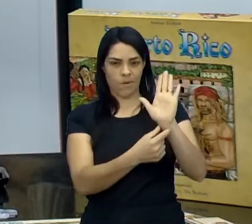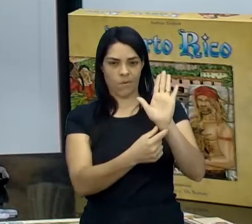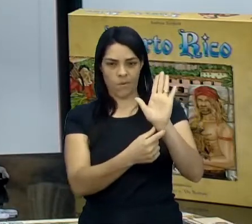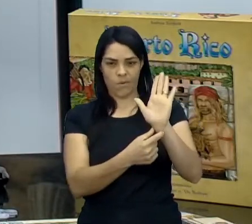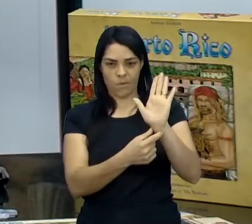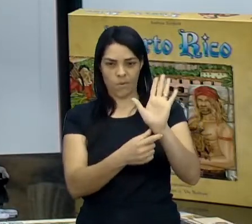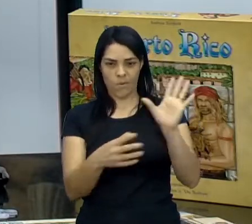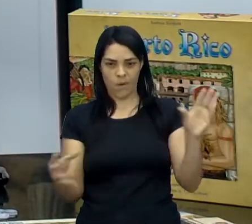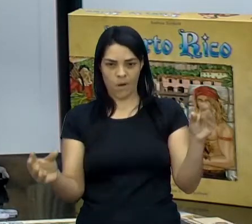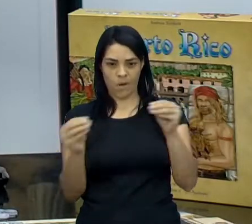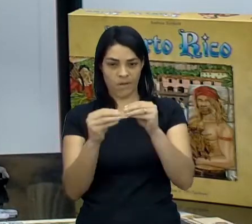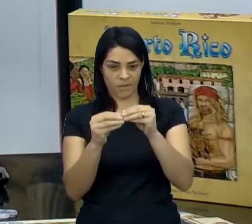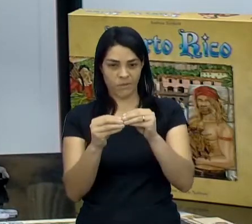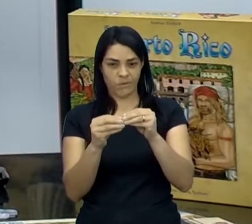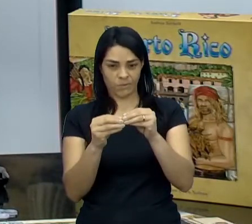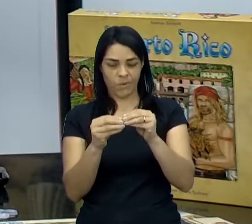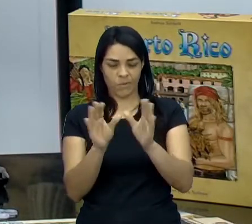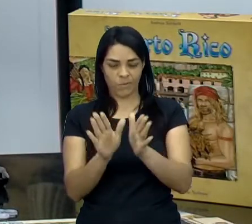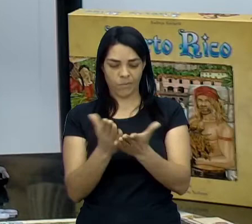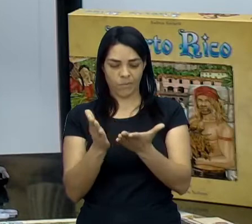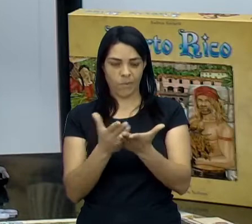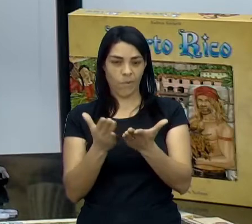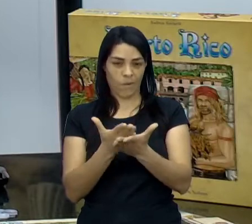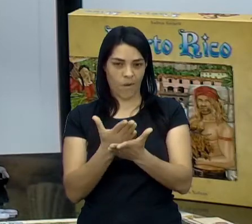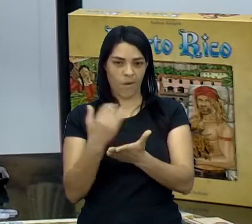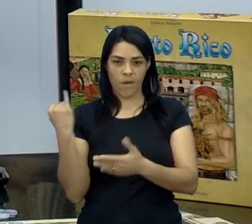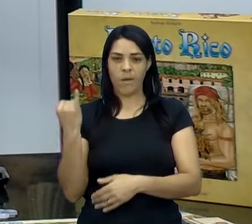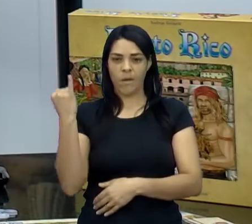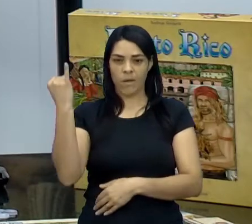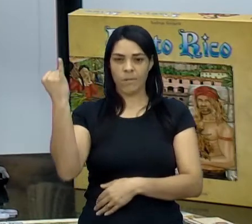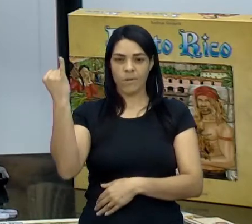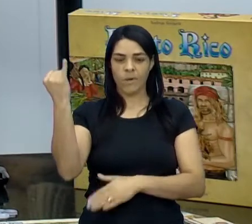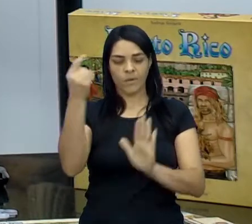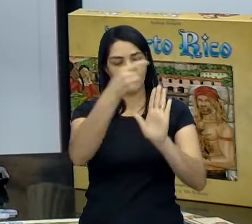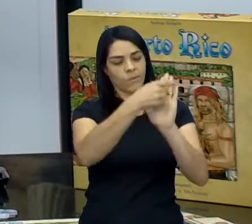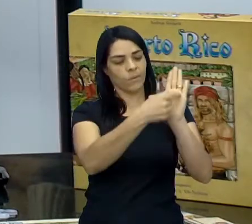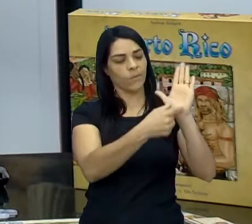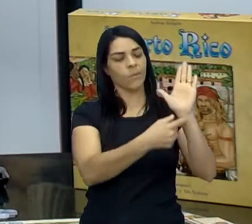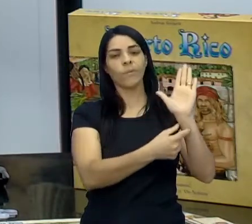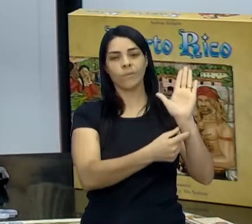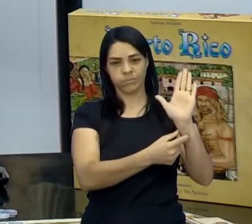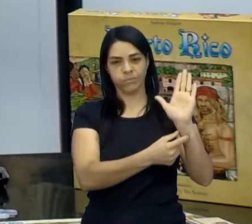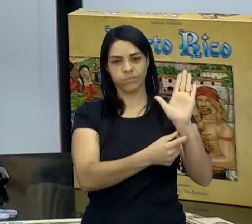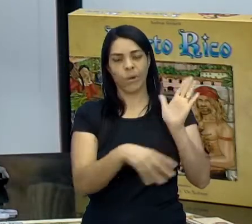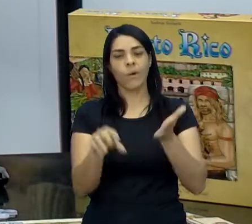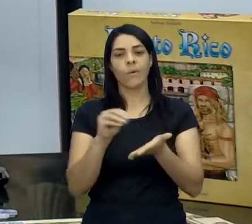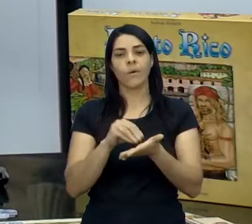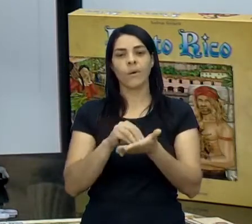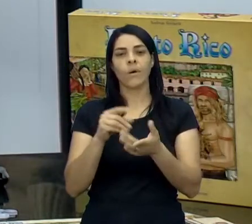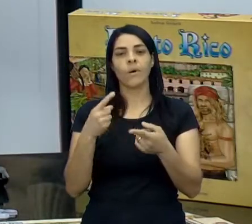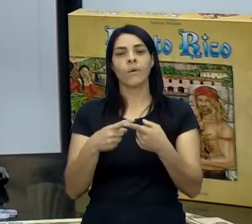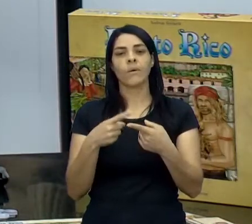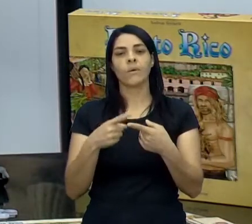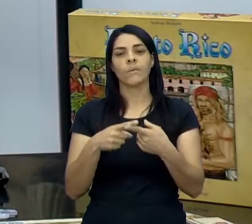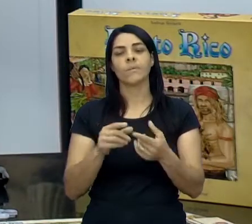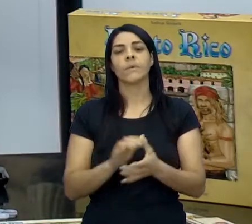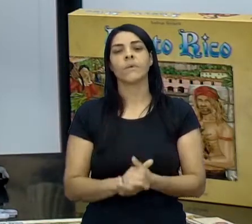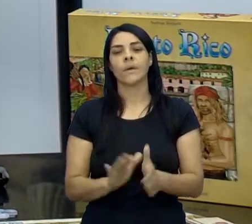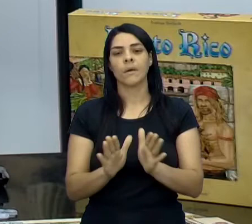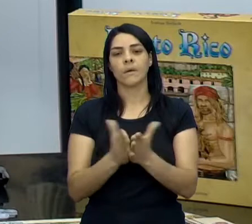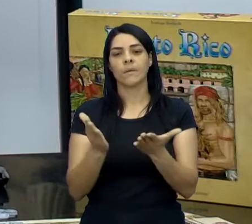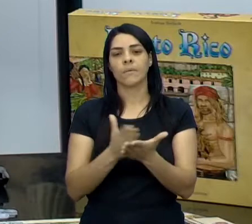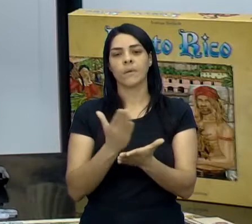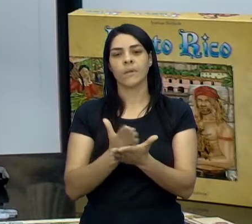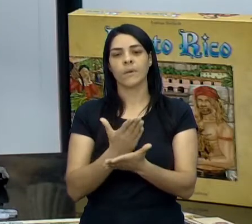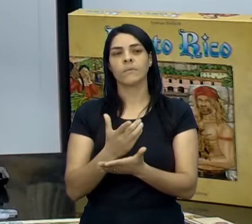no manual. Então, vale a pena colocar essa coluna de resumo, porque no caso do Agrícola, o manual tem o que? Quantas